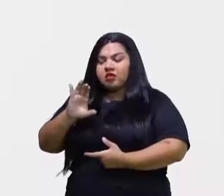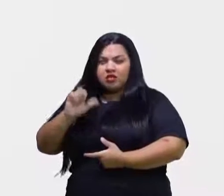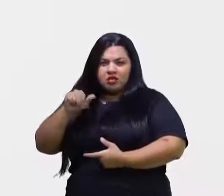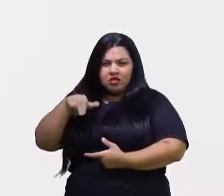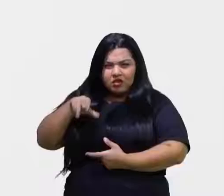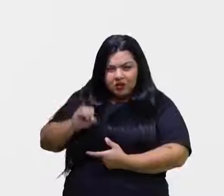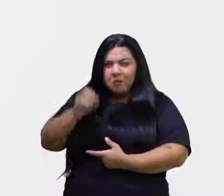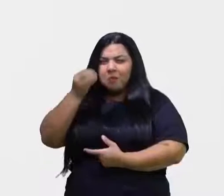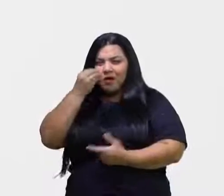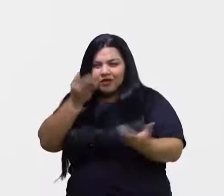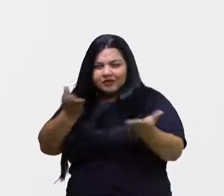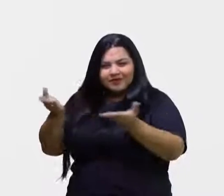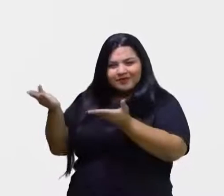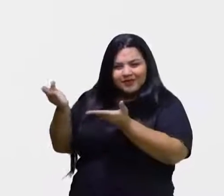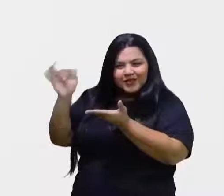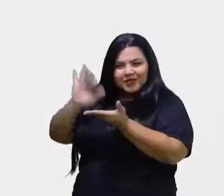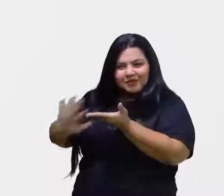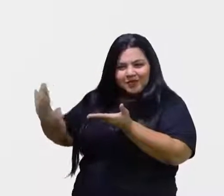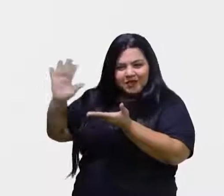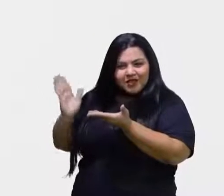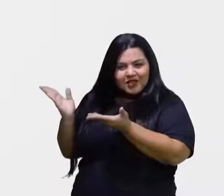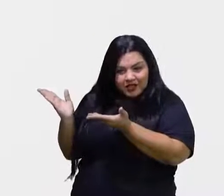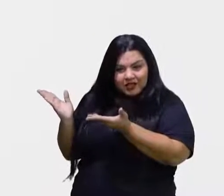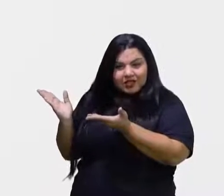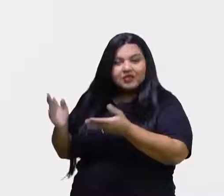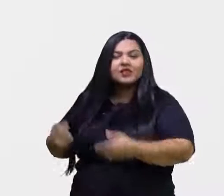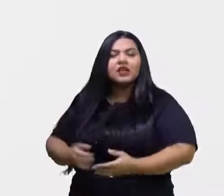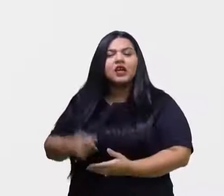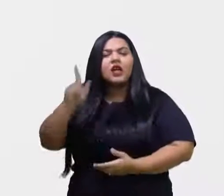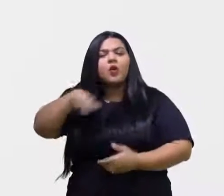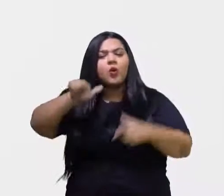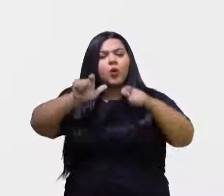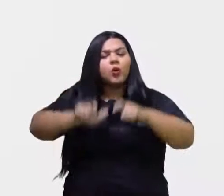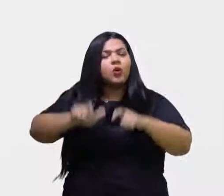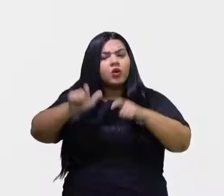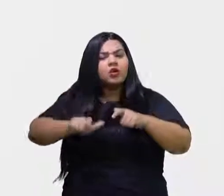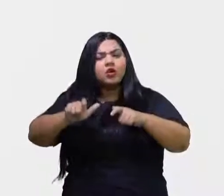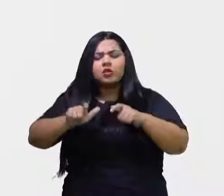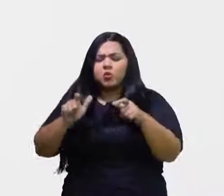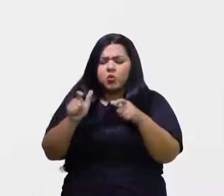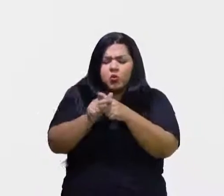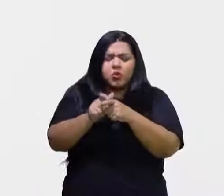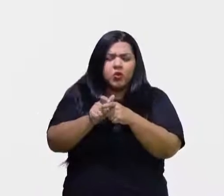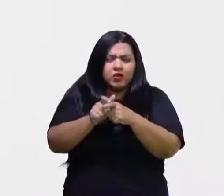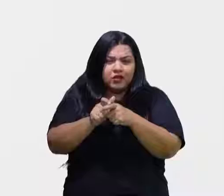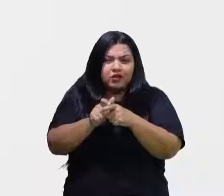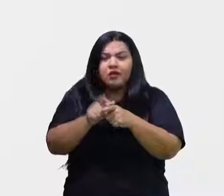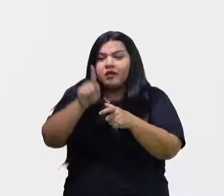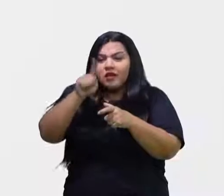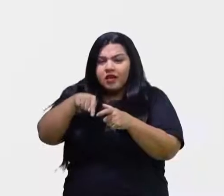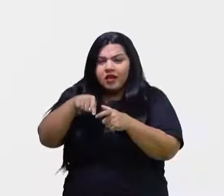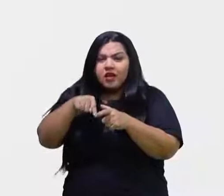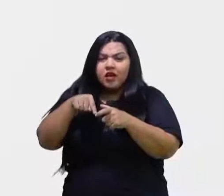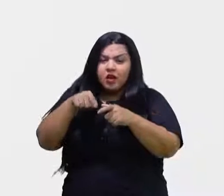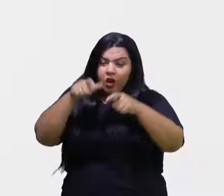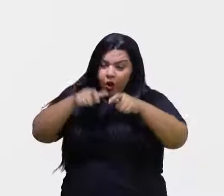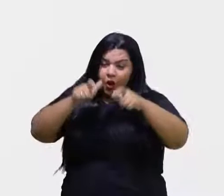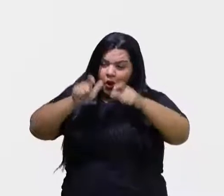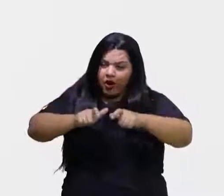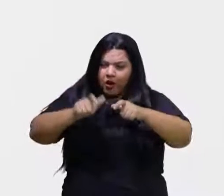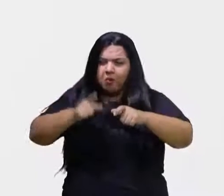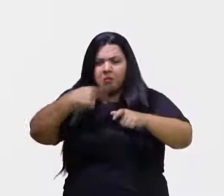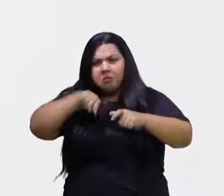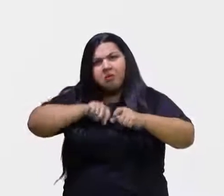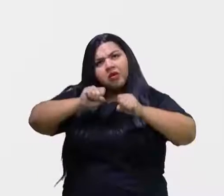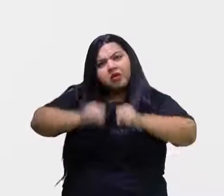podem ver aí na nossa imagem, né, é um local muito pequeno E ele é a sede, né, onde a gente